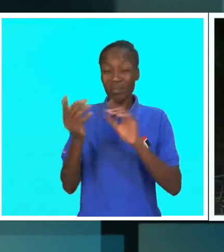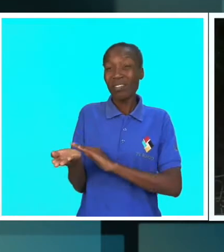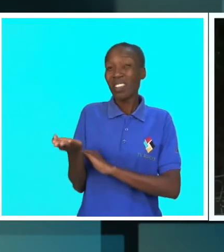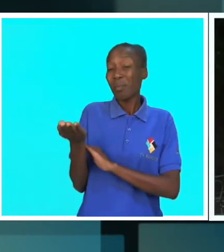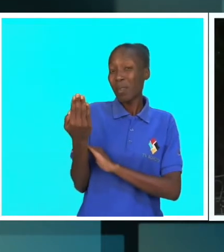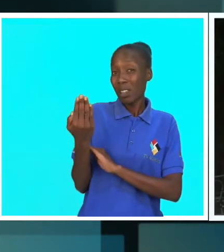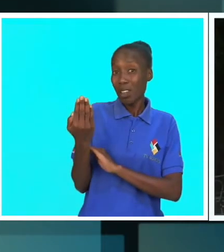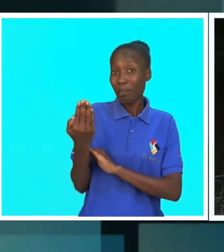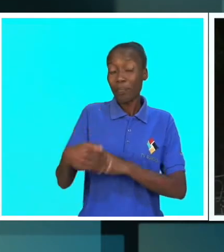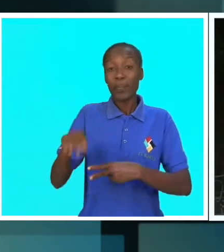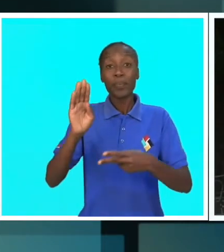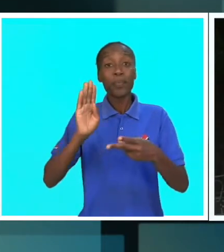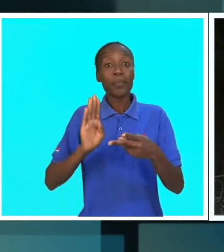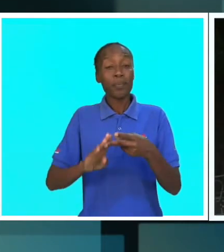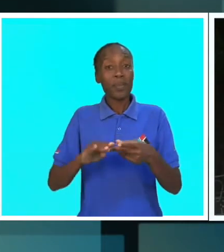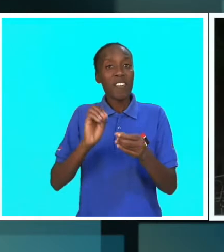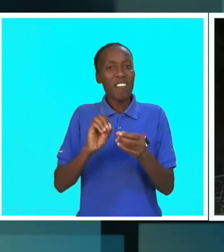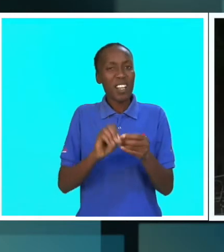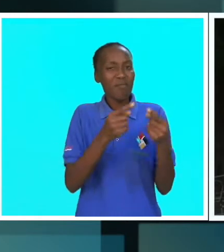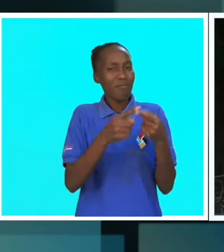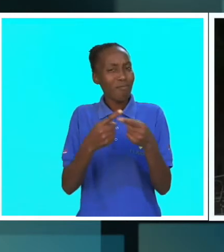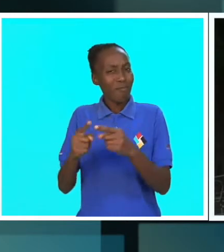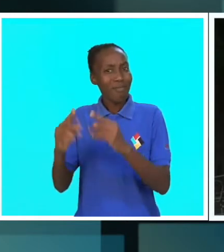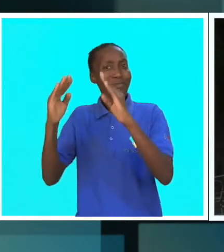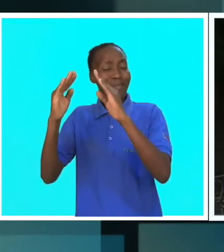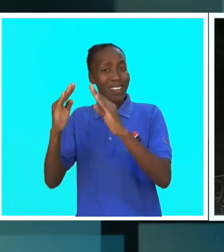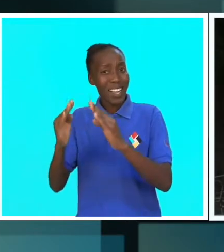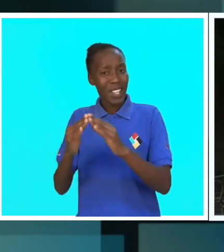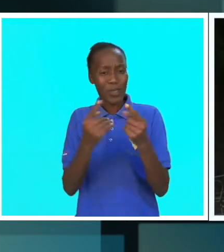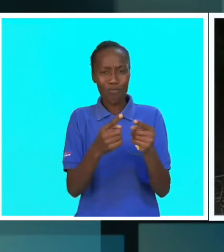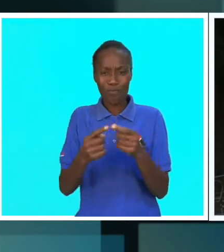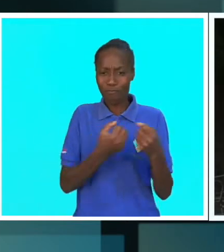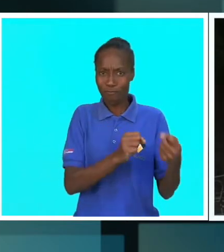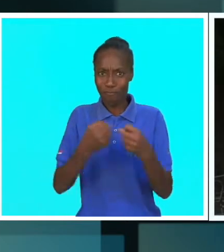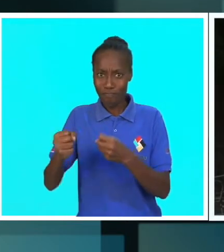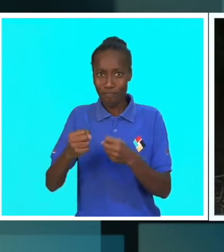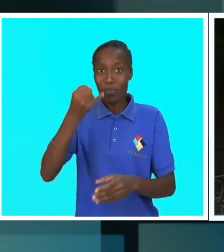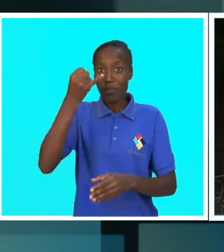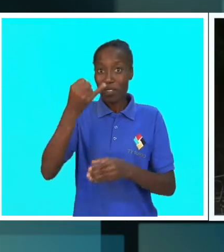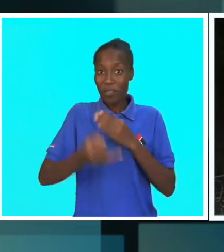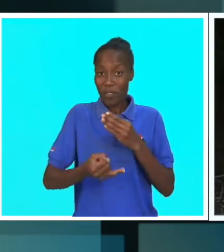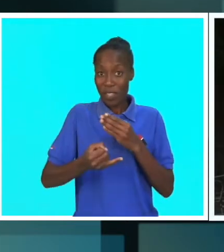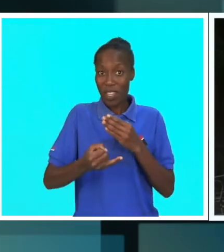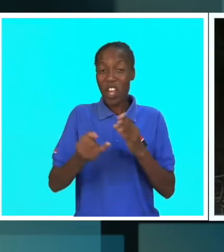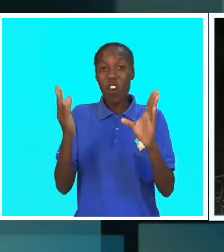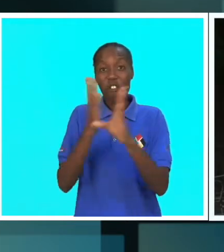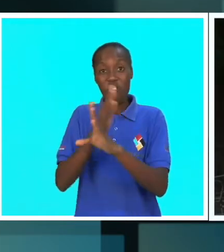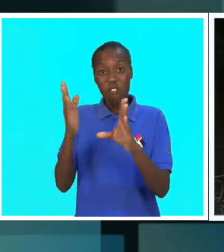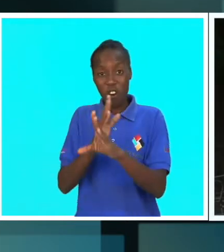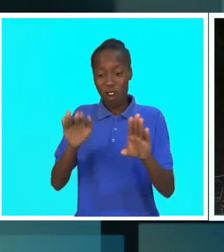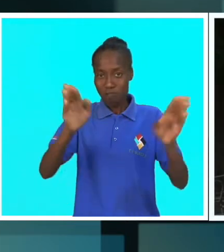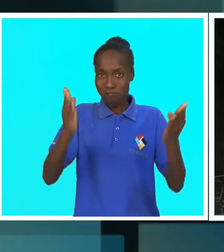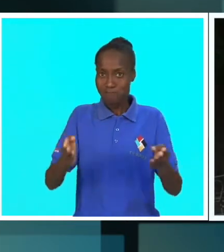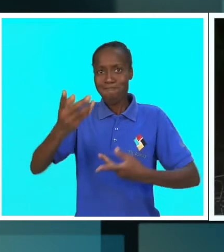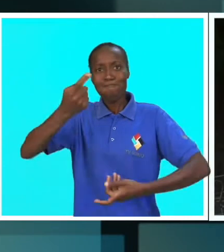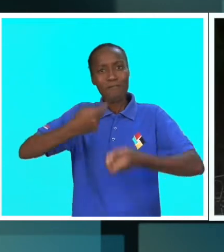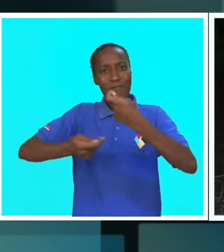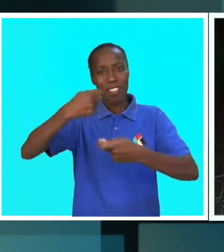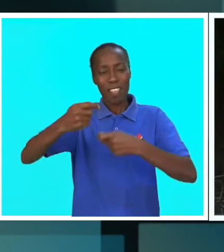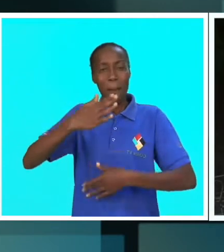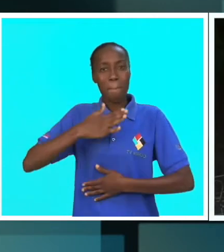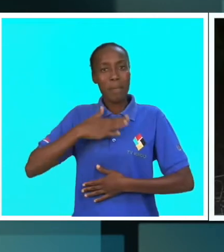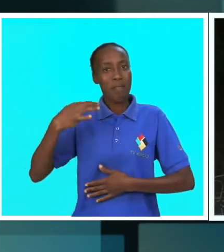Acordo de manhã, faço os meus deveres de casa, tiro minha banca, fico aí